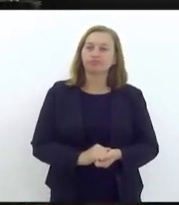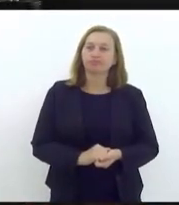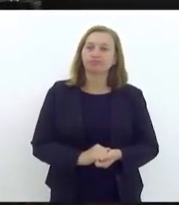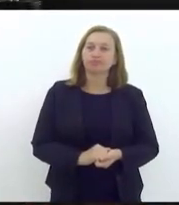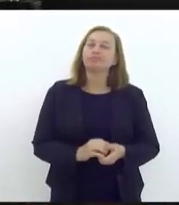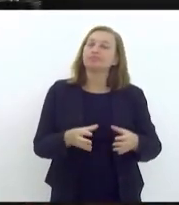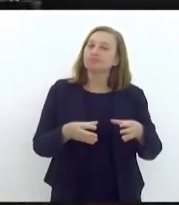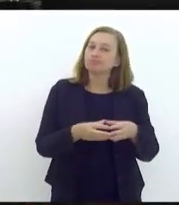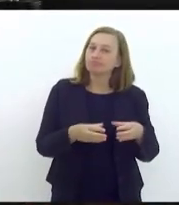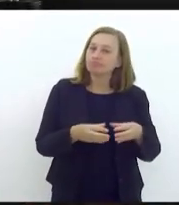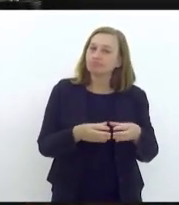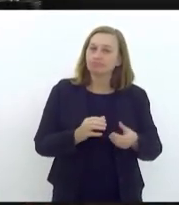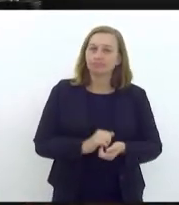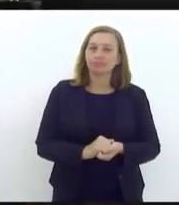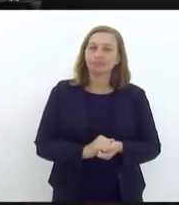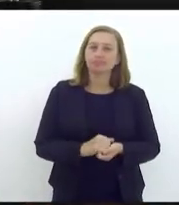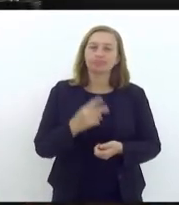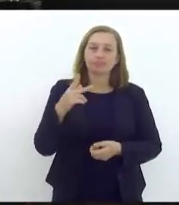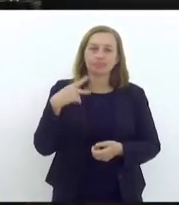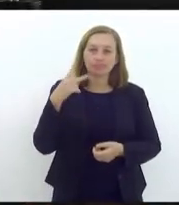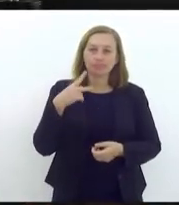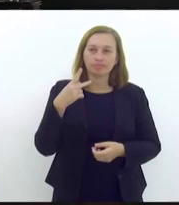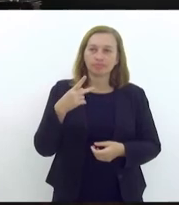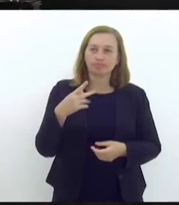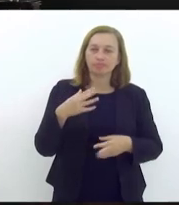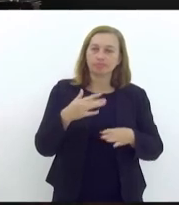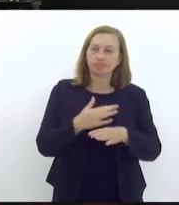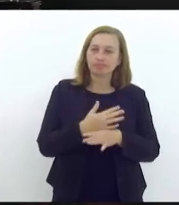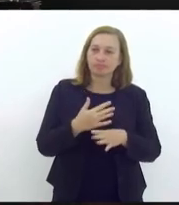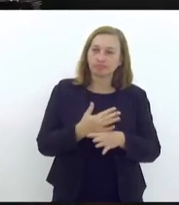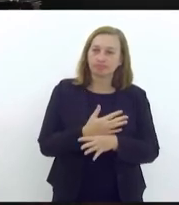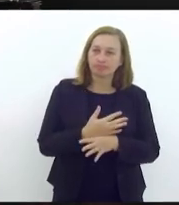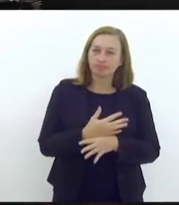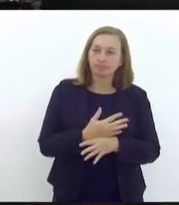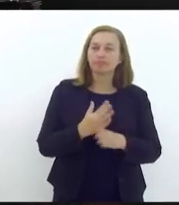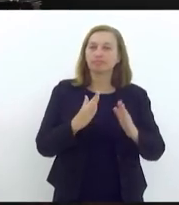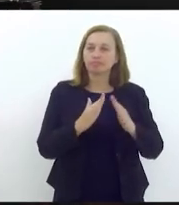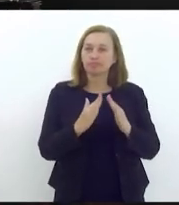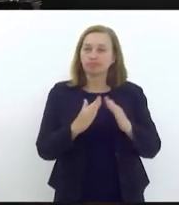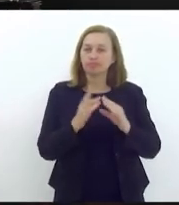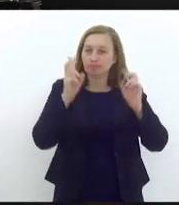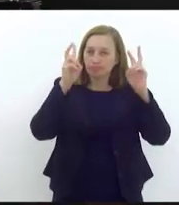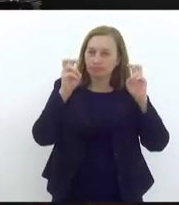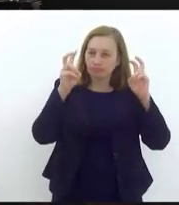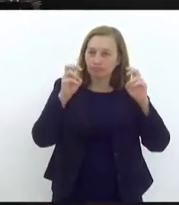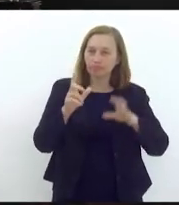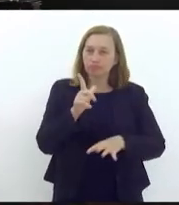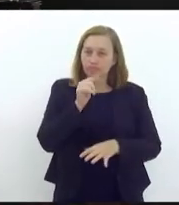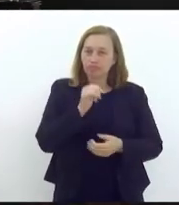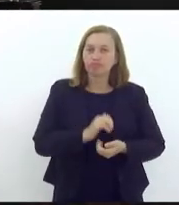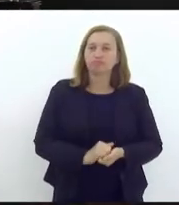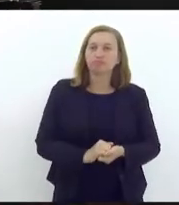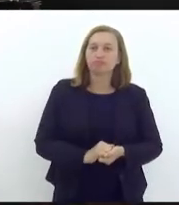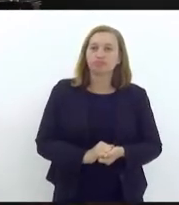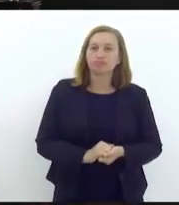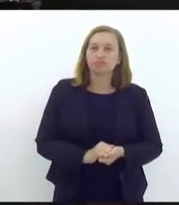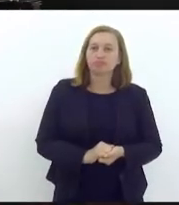pela comissão de política Urbana política Urbana habitação e assuntos fundiário